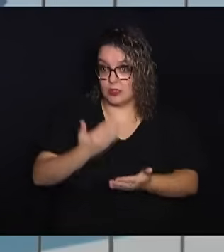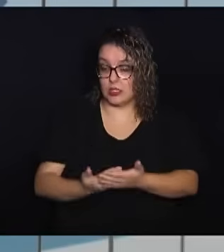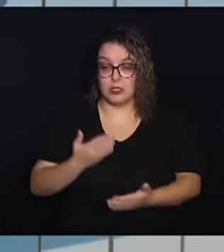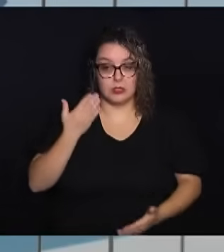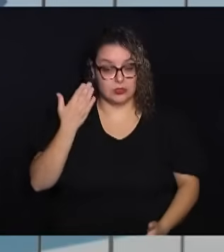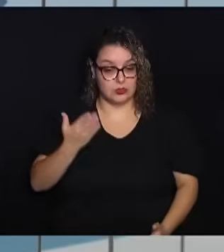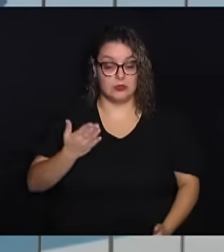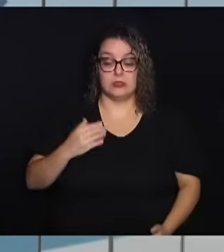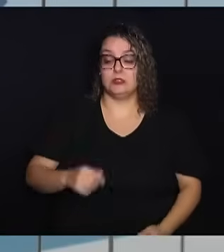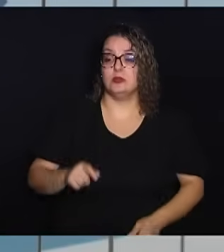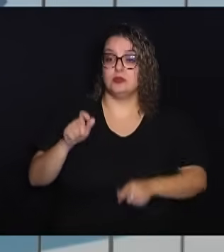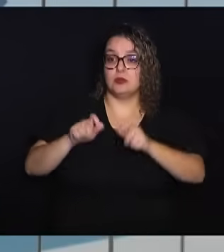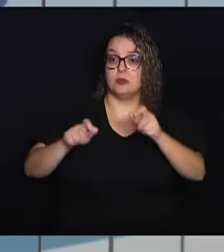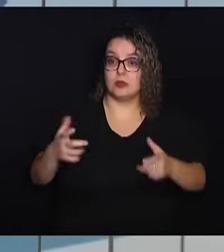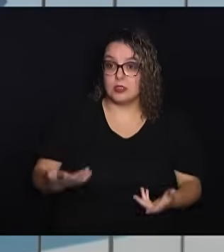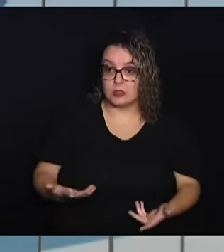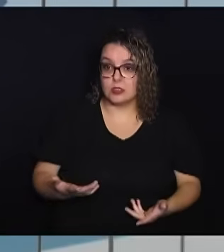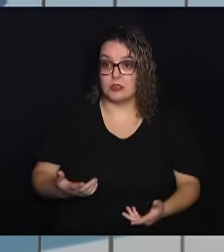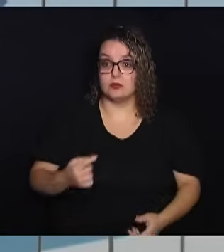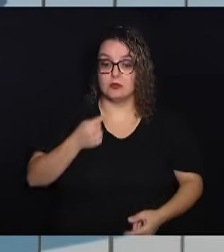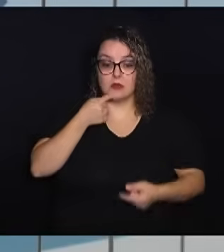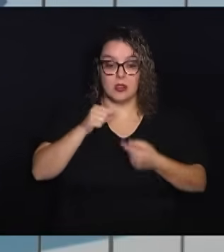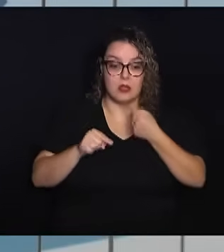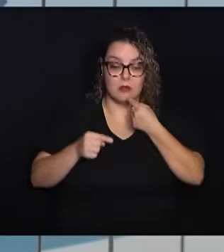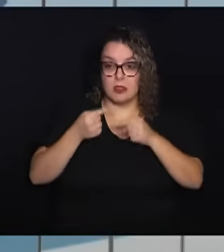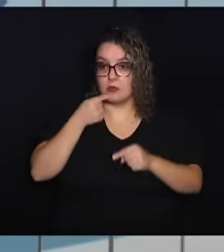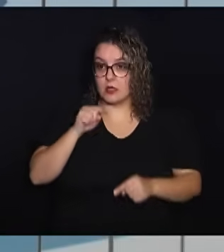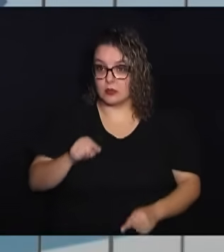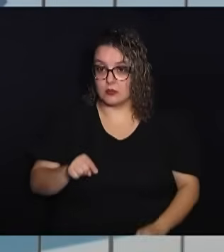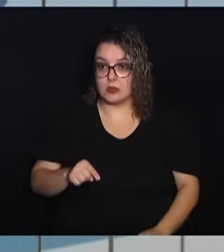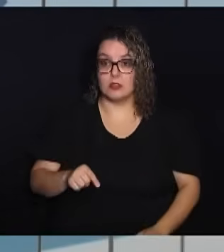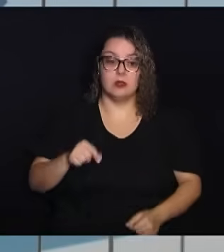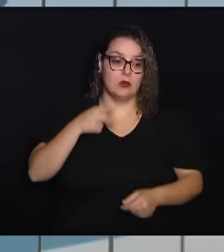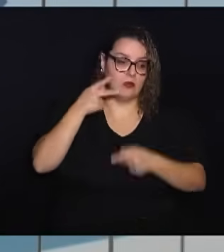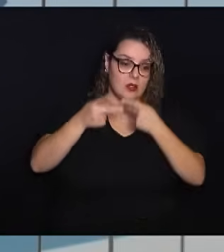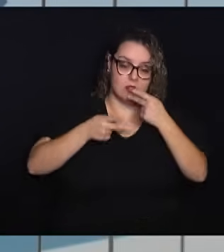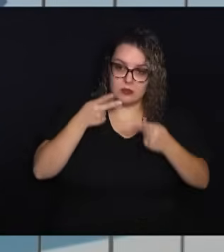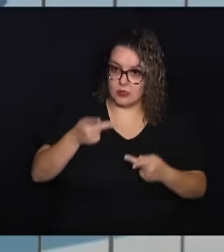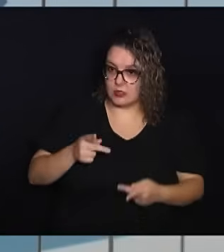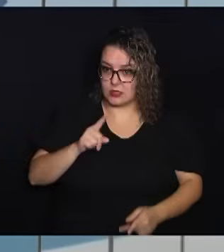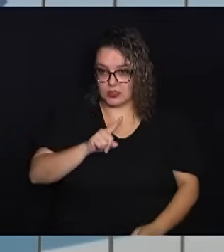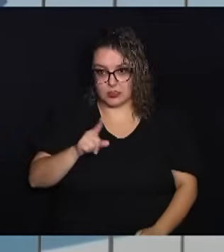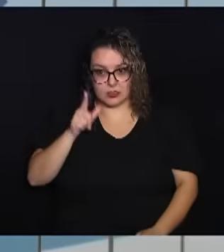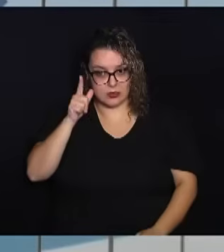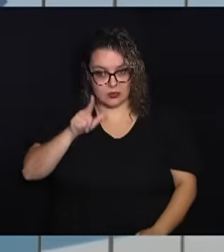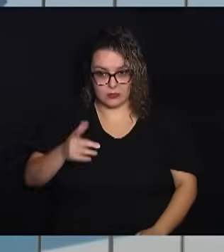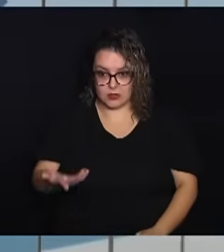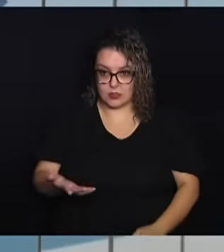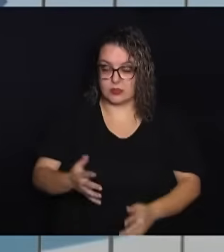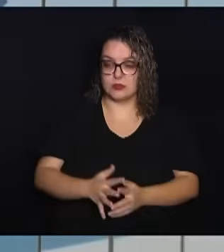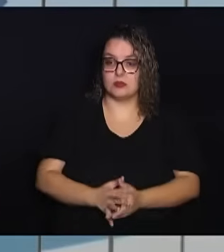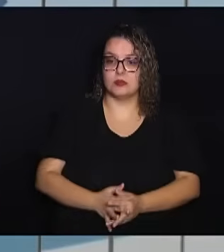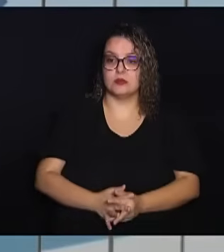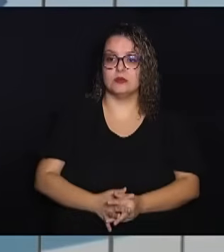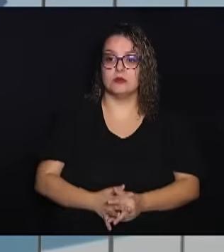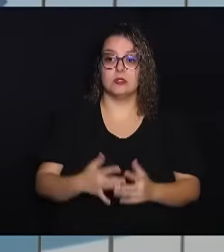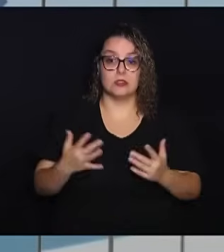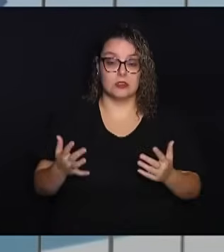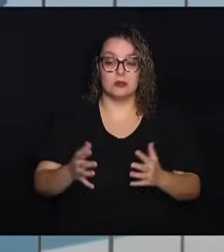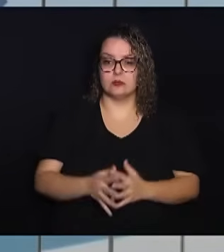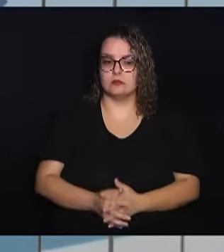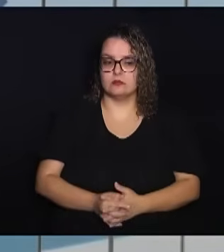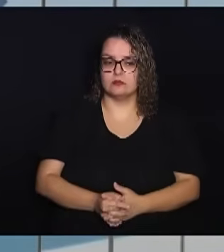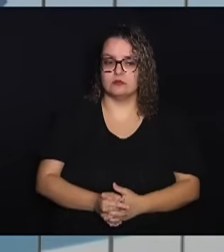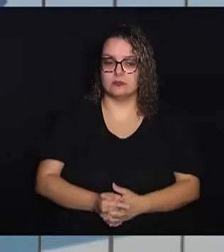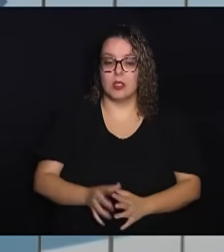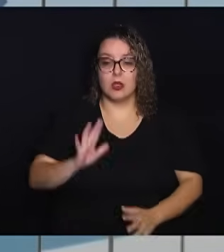você, onde as pessoas estão te criticando, estão falando que você não vai conseguir. E então eu acho que